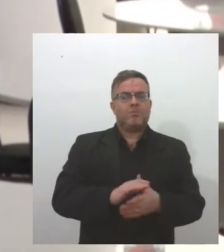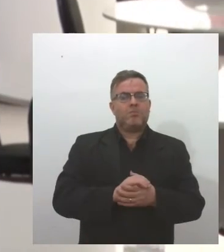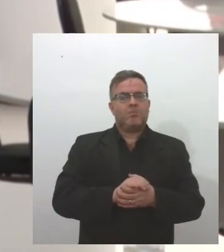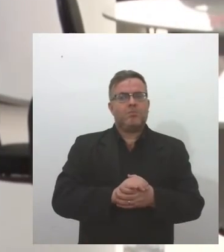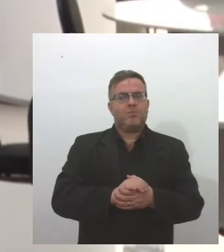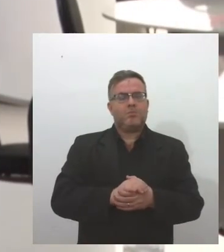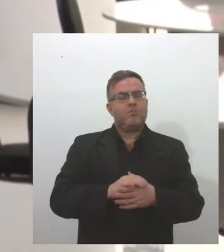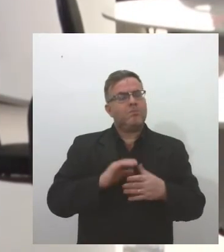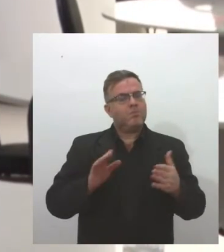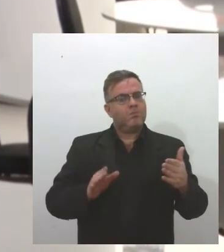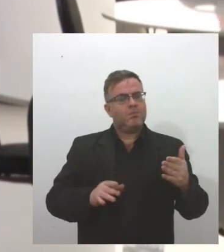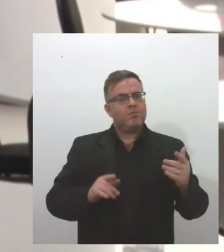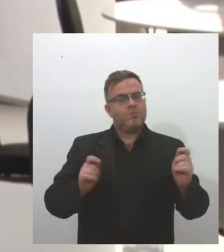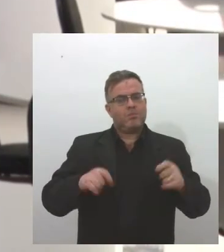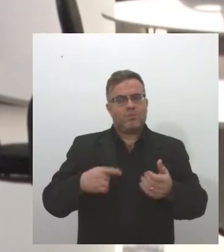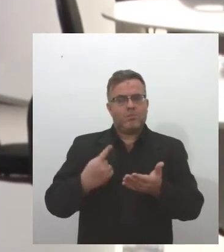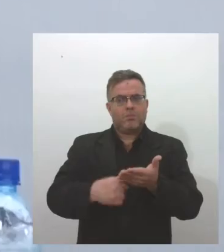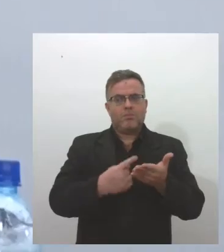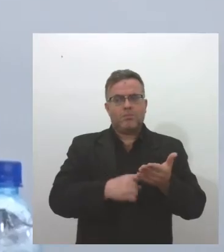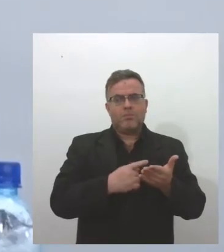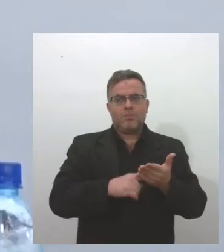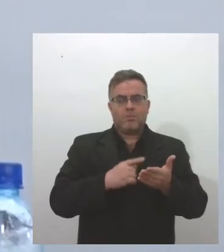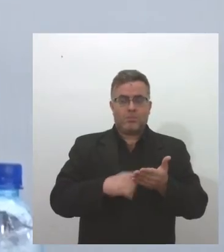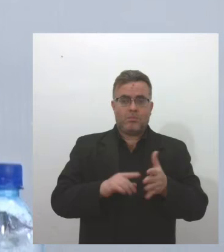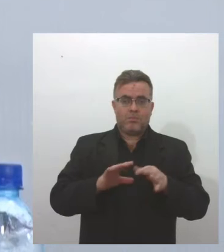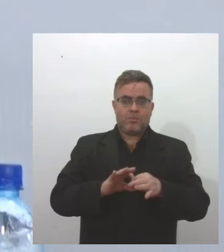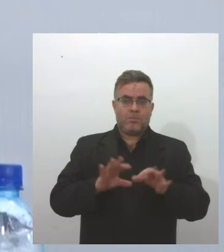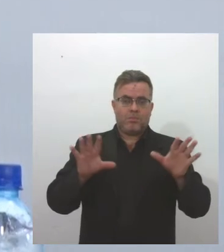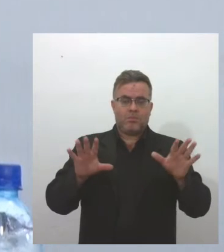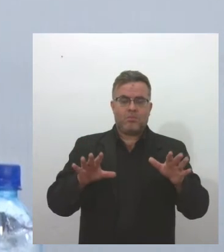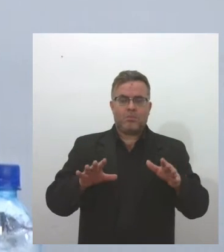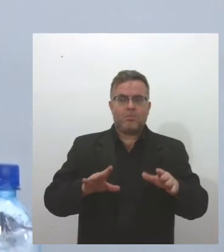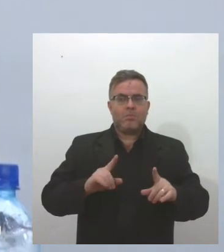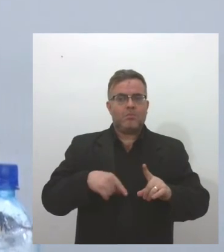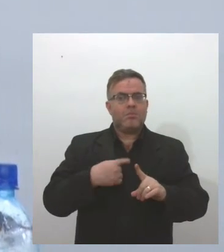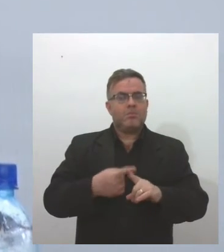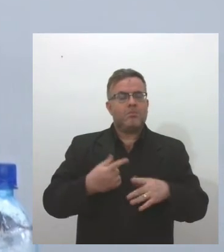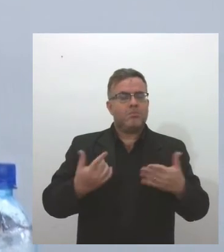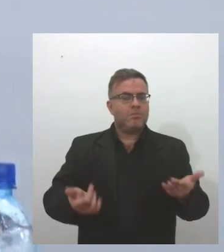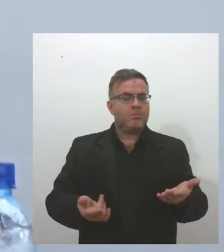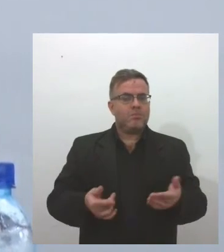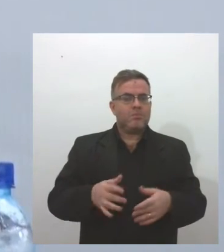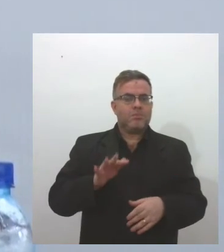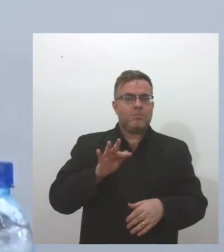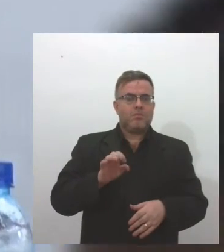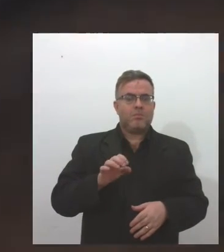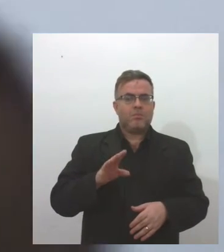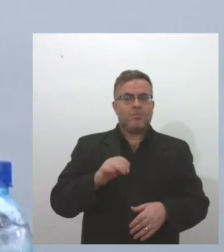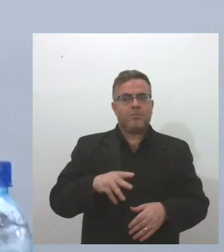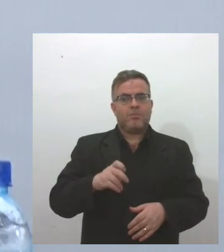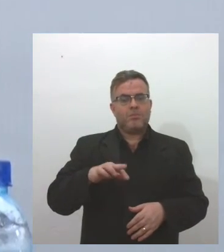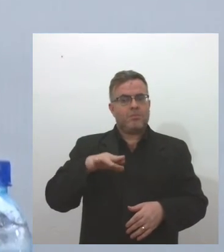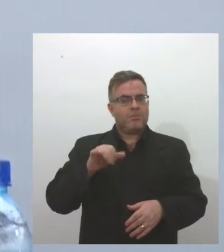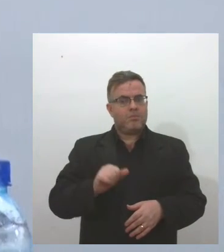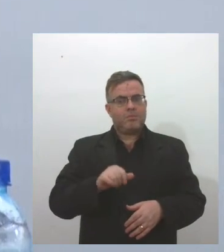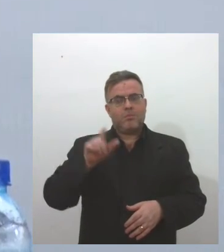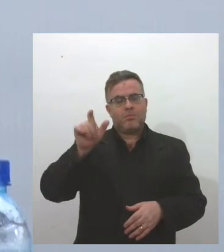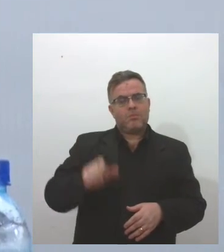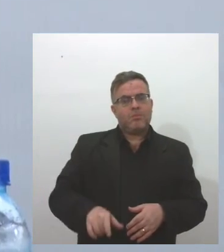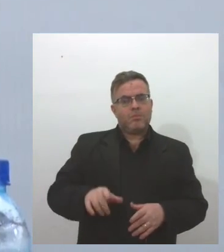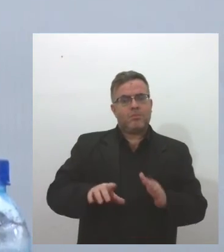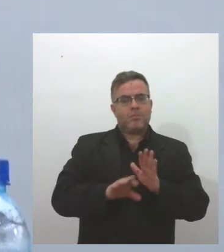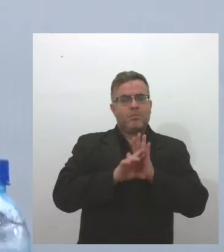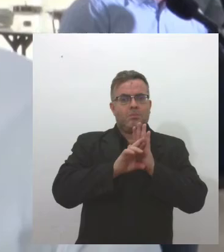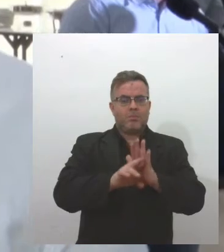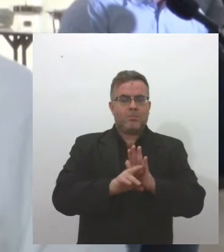esses limites eles sejam distensionados. Para o representante da FEComércio, o retorno do setor de eventos deve acontecer, mas de